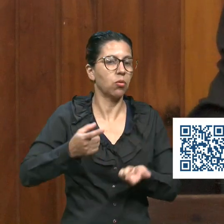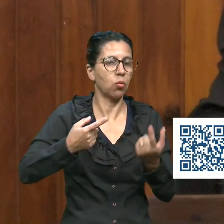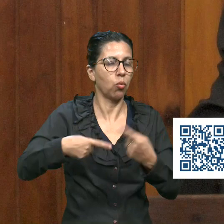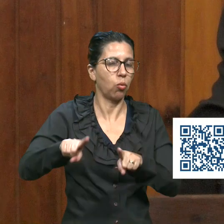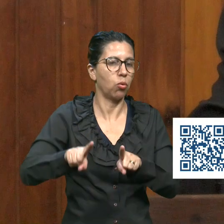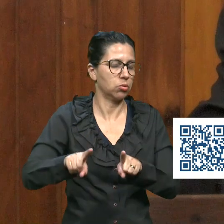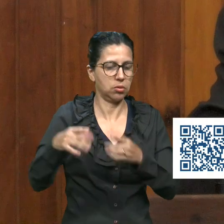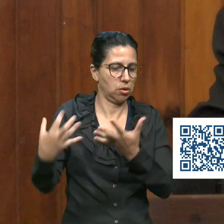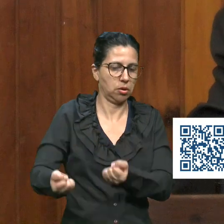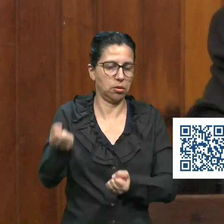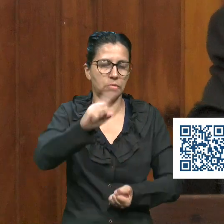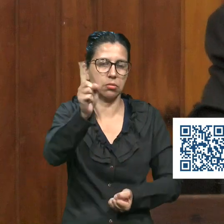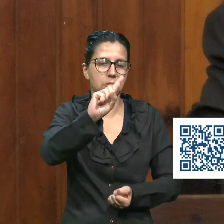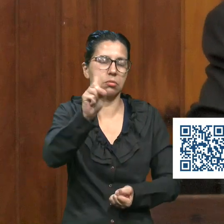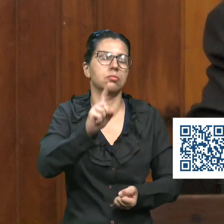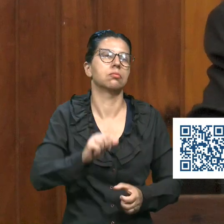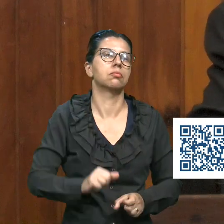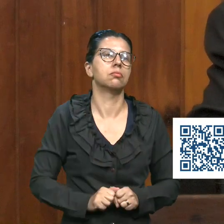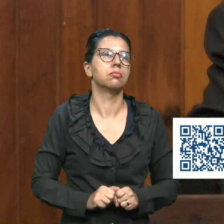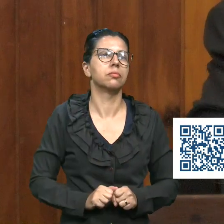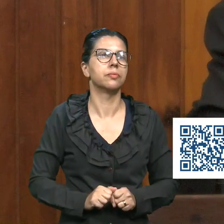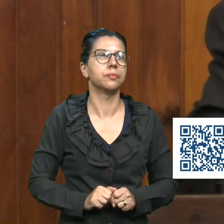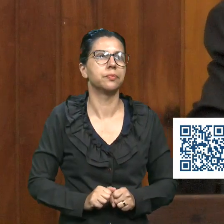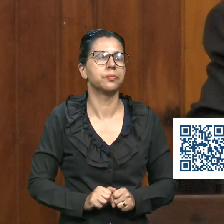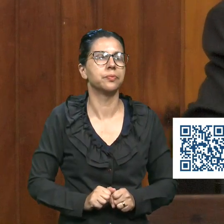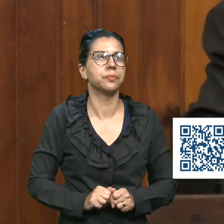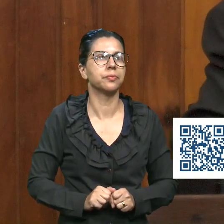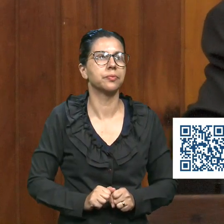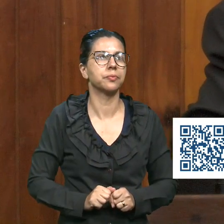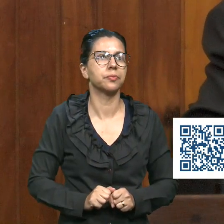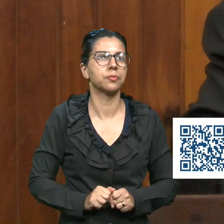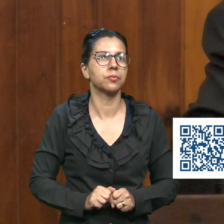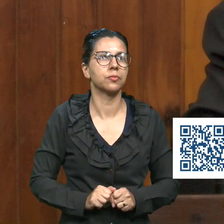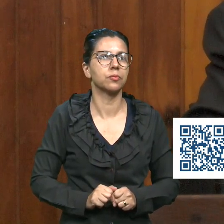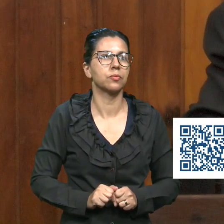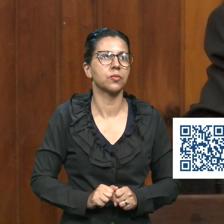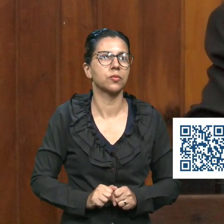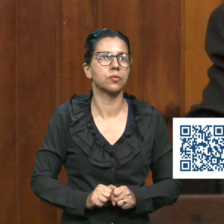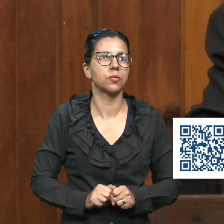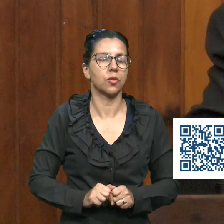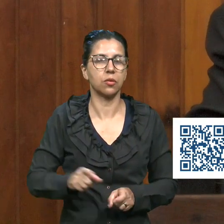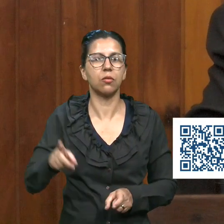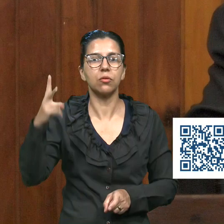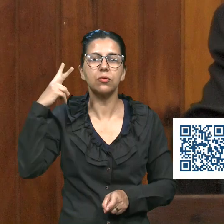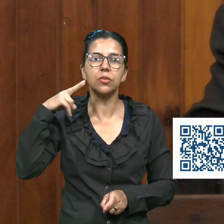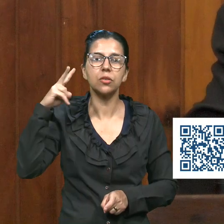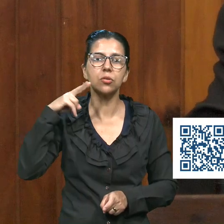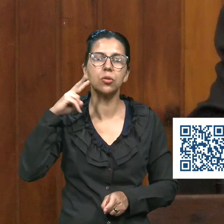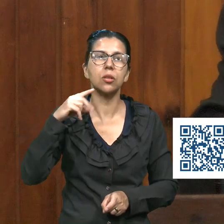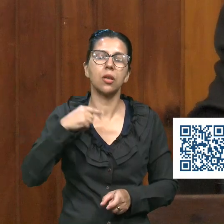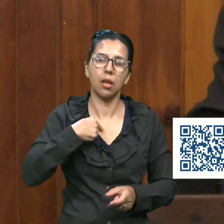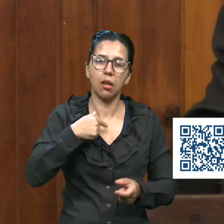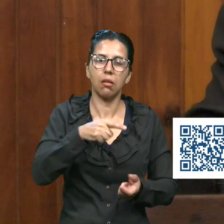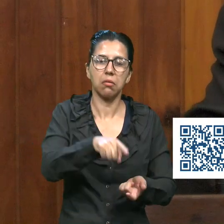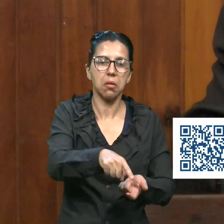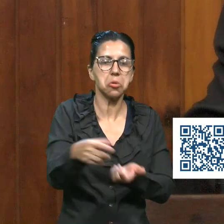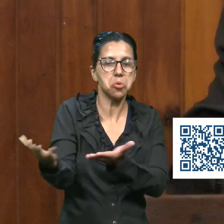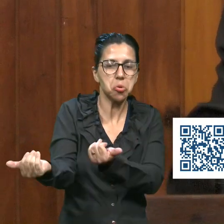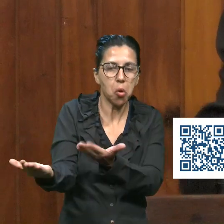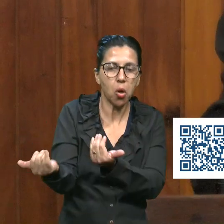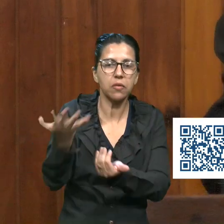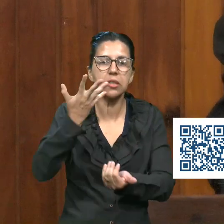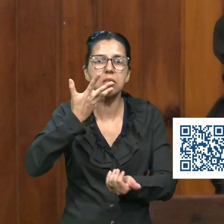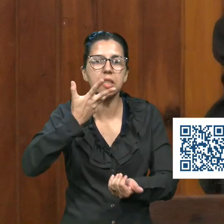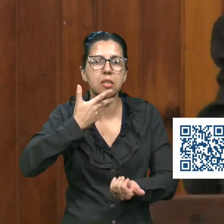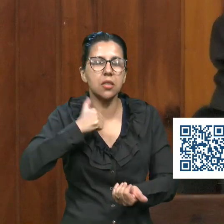deixar de salientar o caso, meu caro vereador Rogério, dessas jovens crianças que